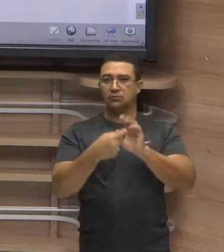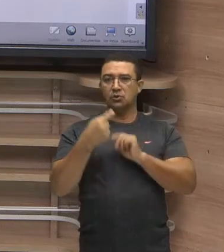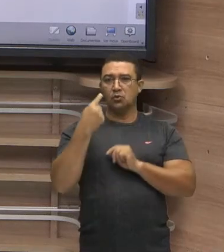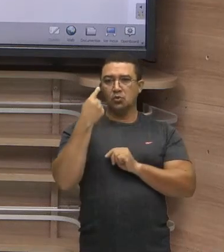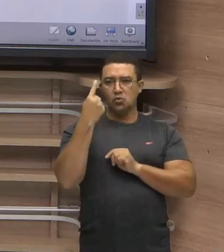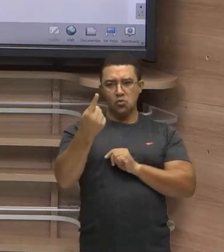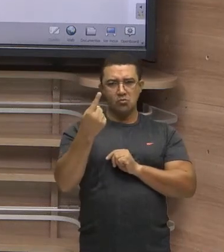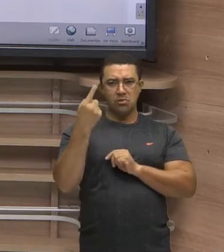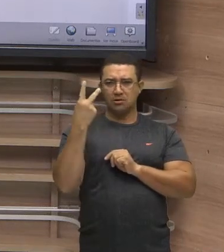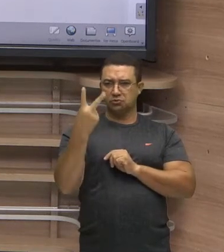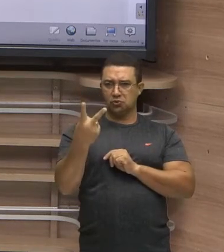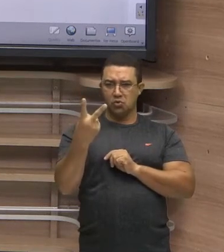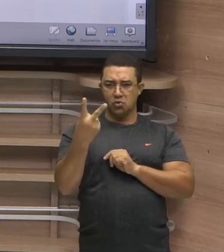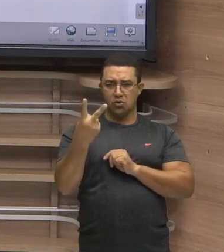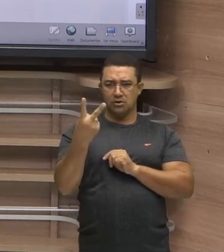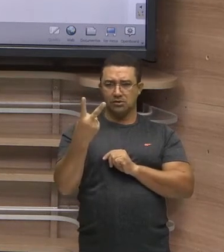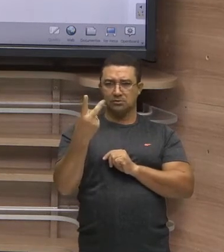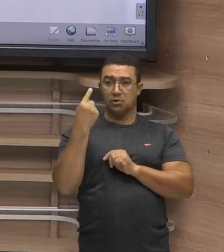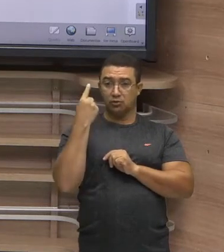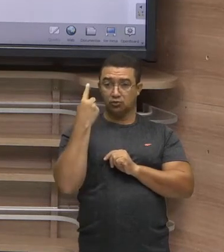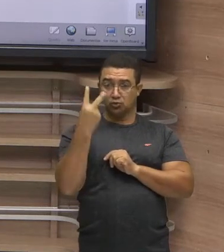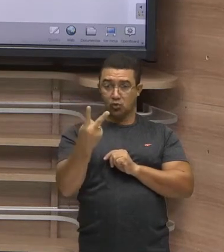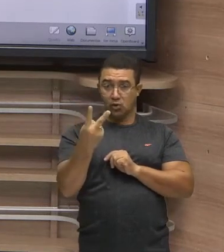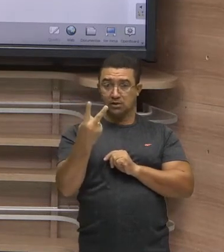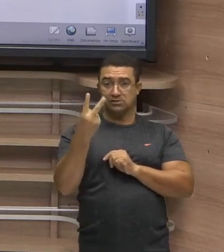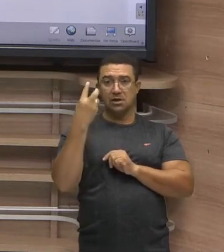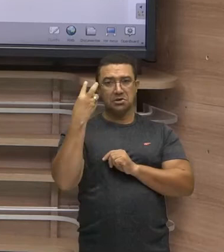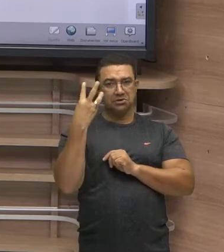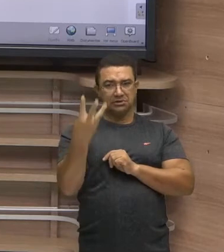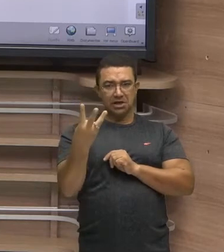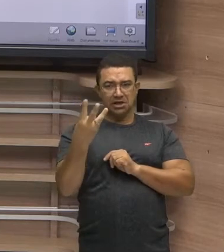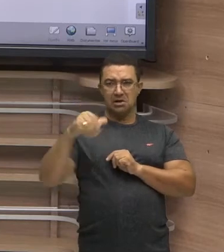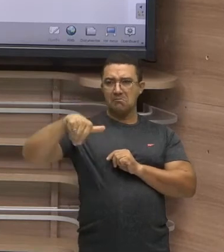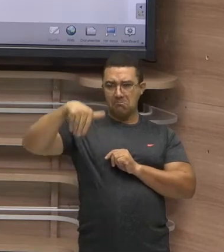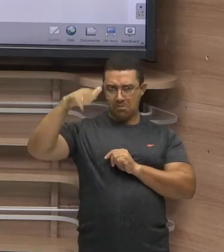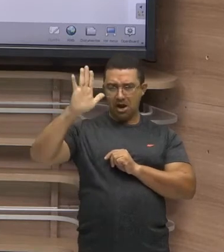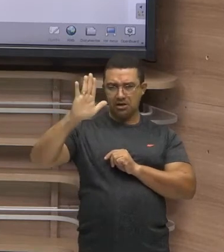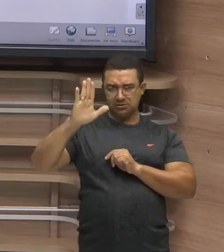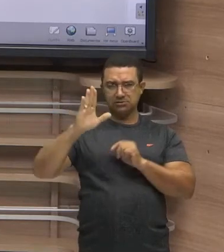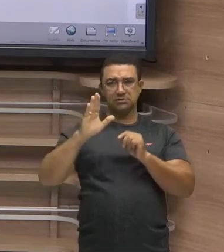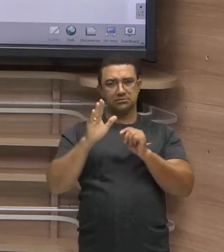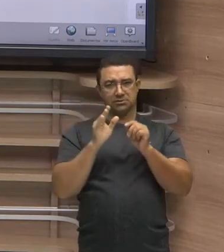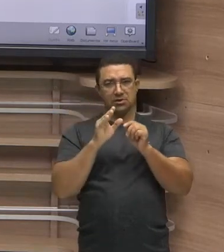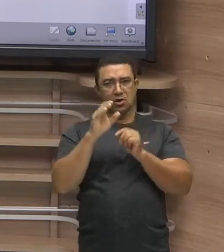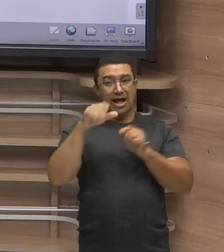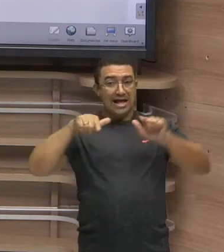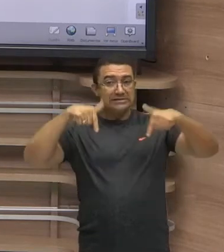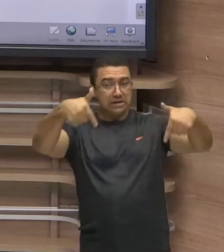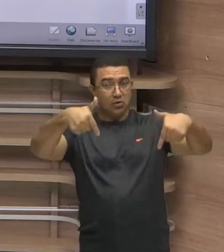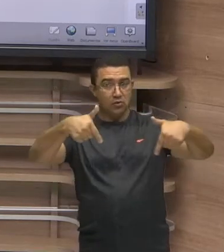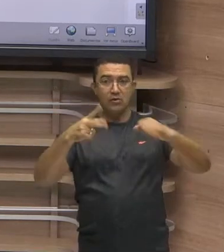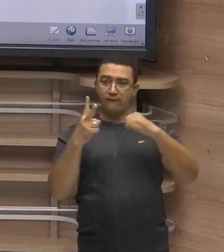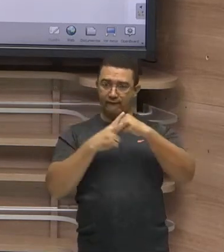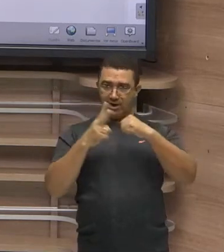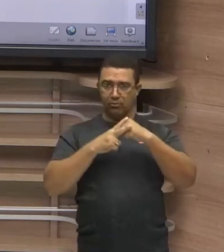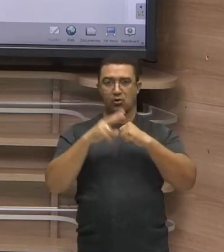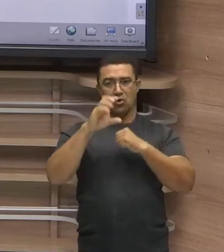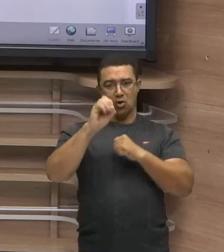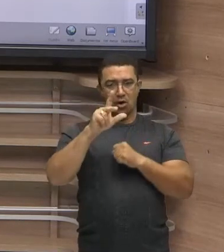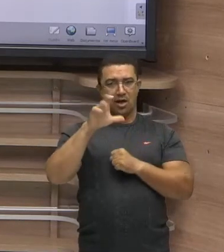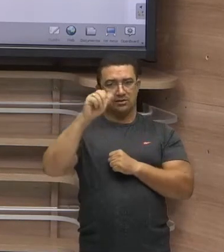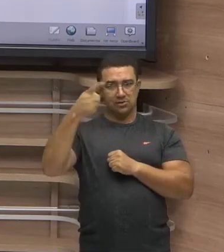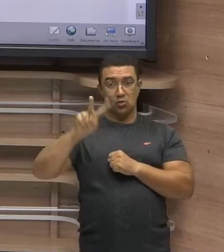2 orações ou mais. Então, se tiver 2 orações ou mais, é um período composto. Período simples, se tiver